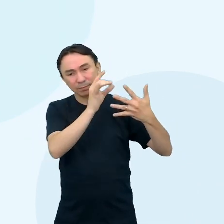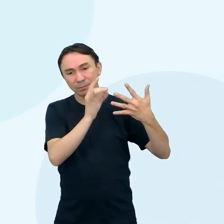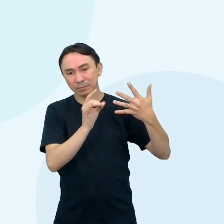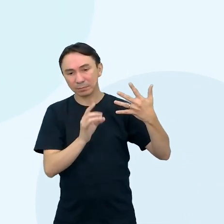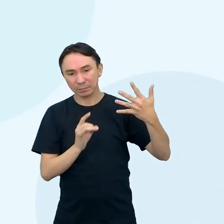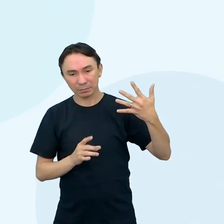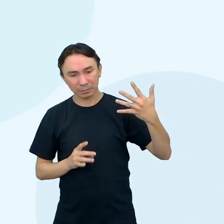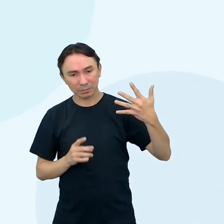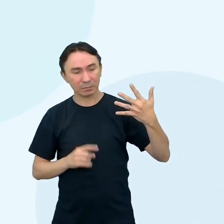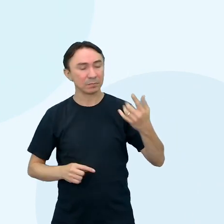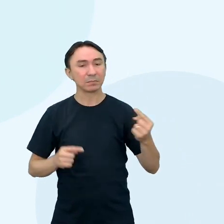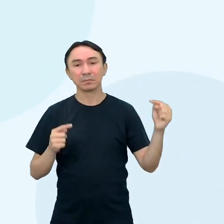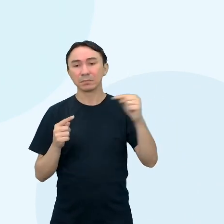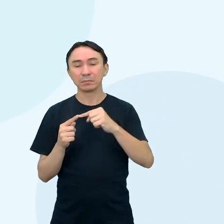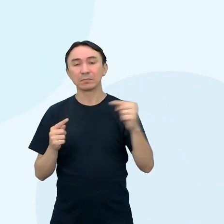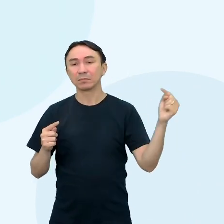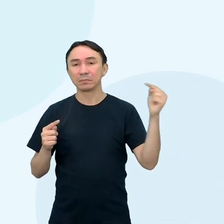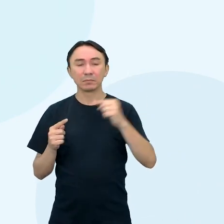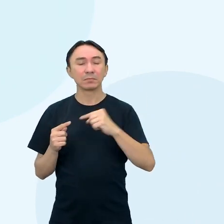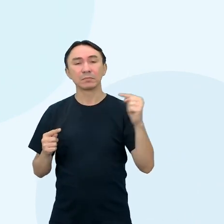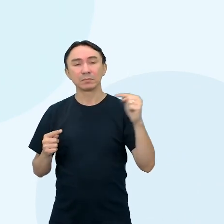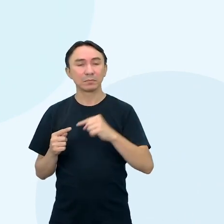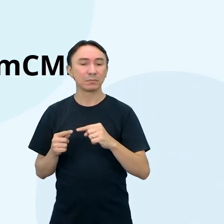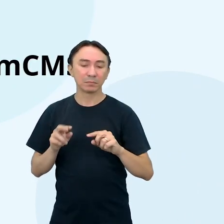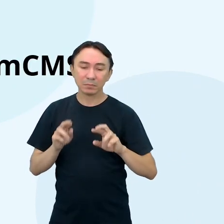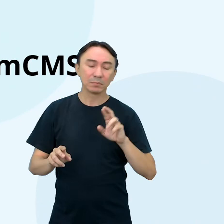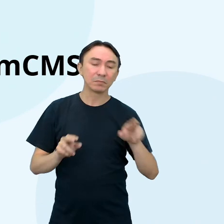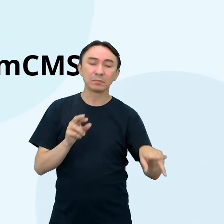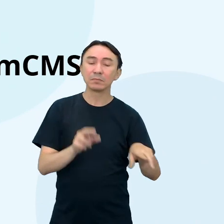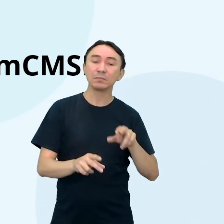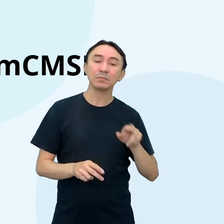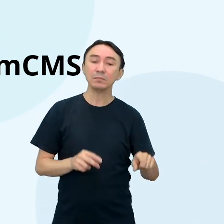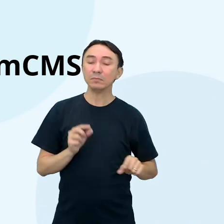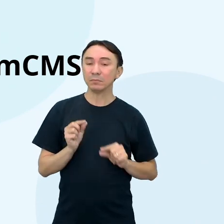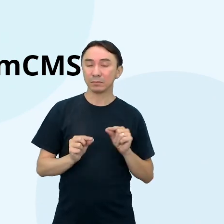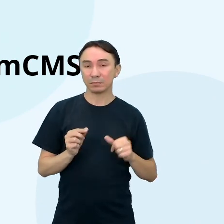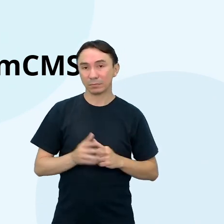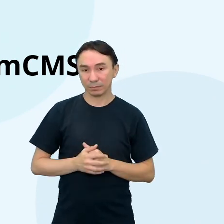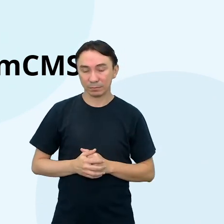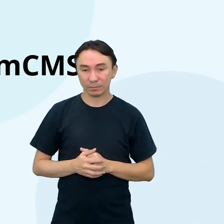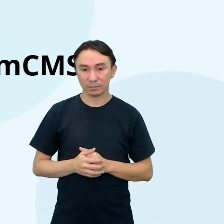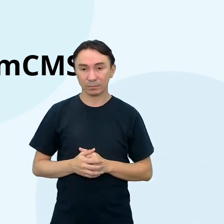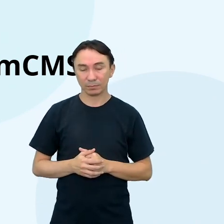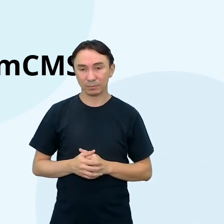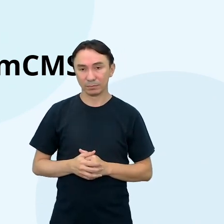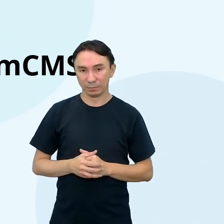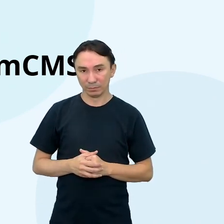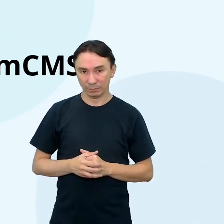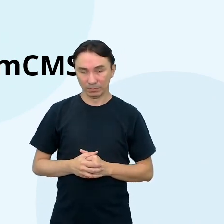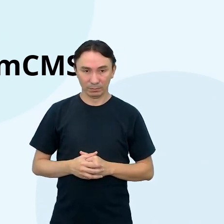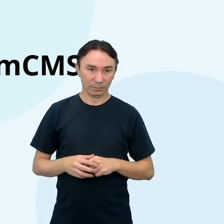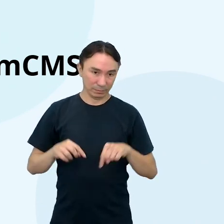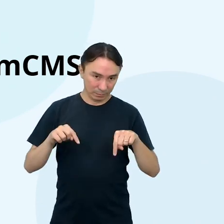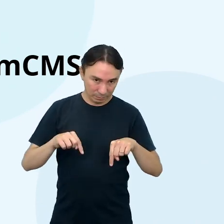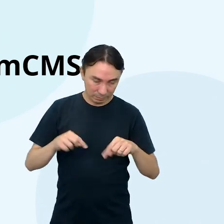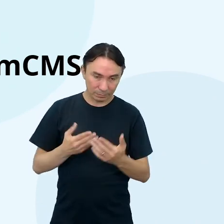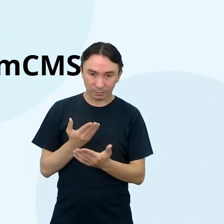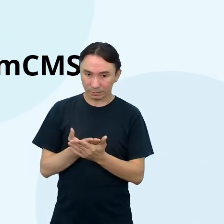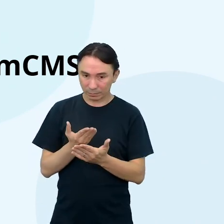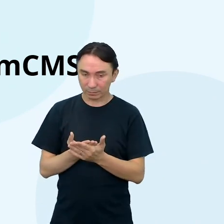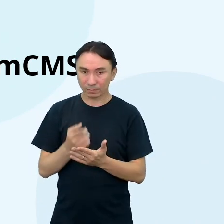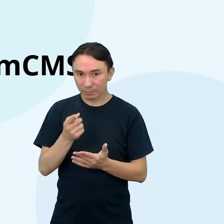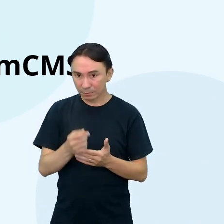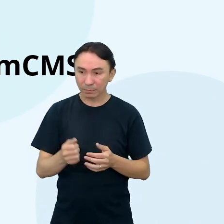dessas classificações diferenciadas. E, né, não deixe de contribuir com a nossa aula